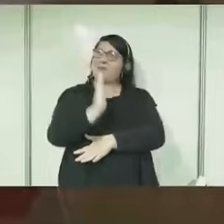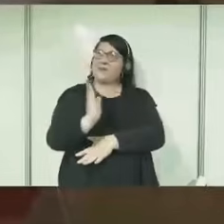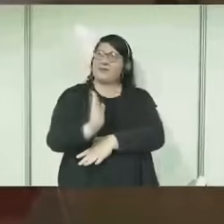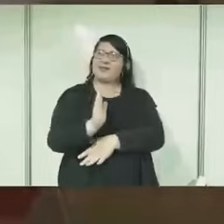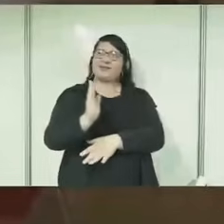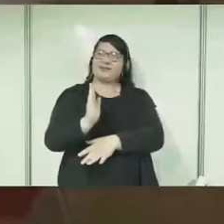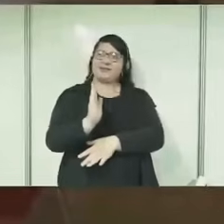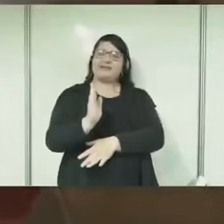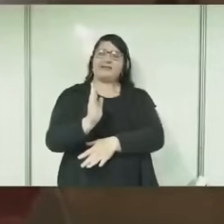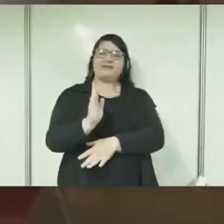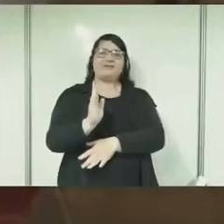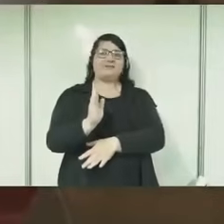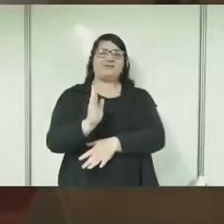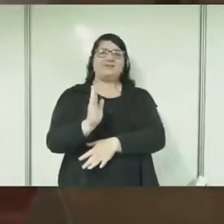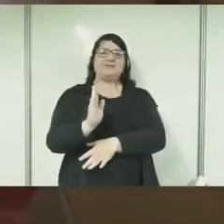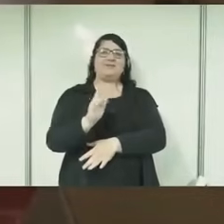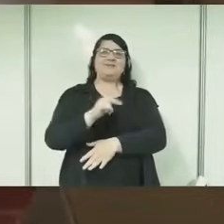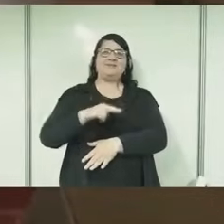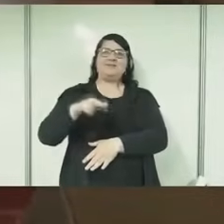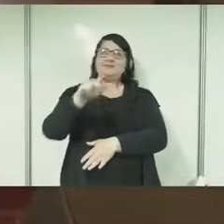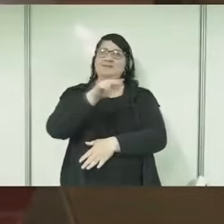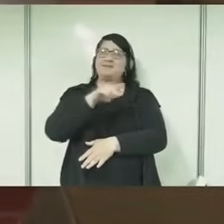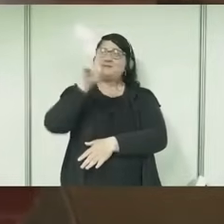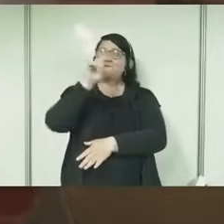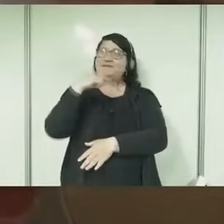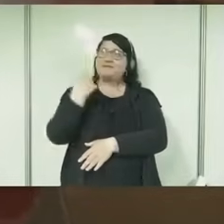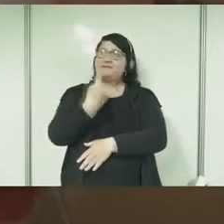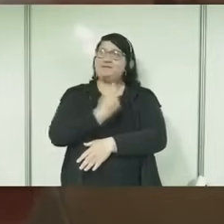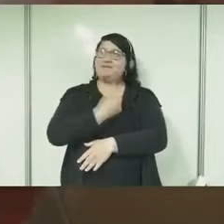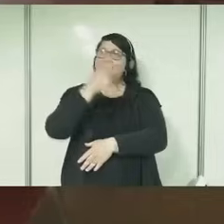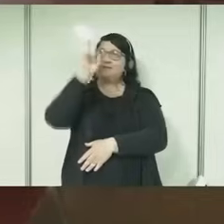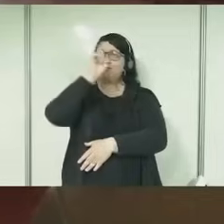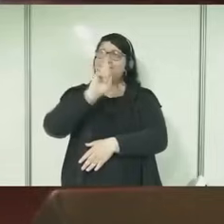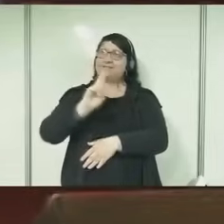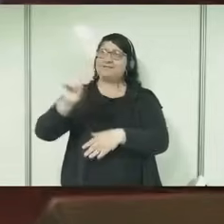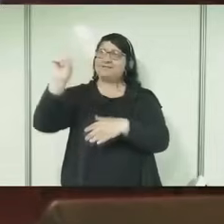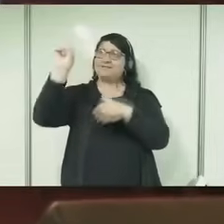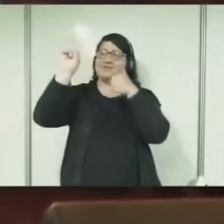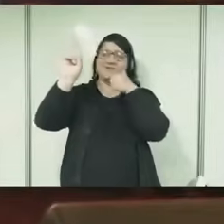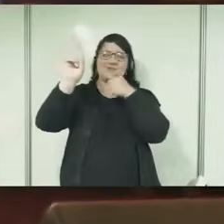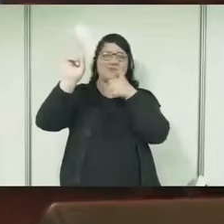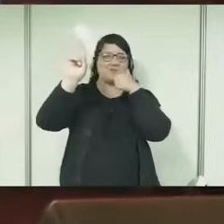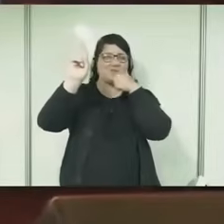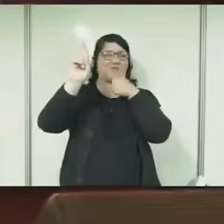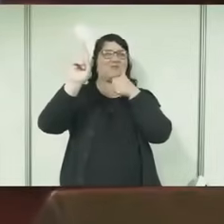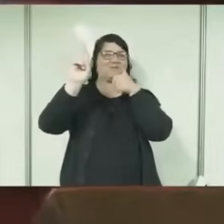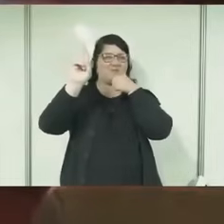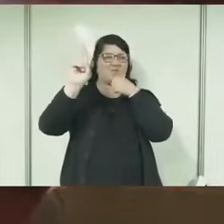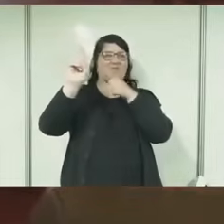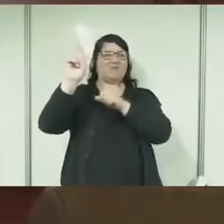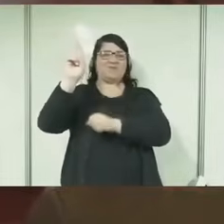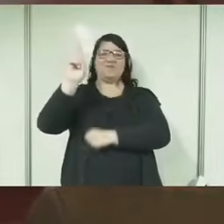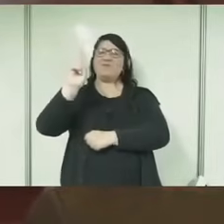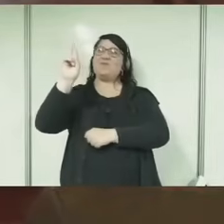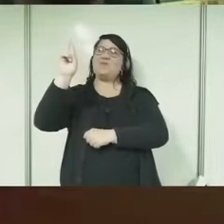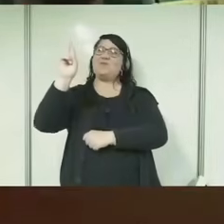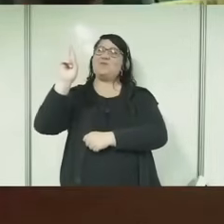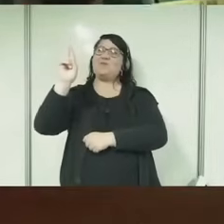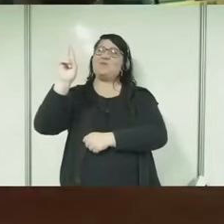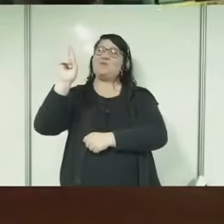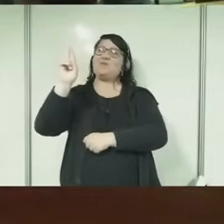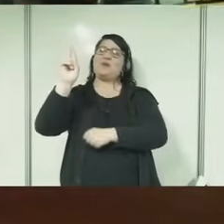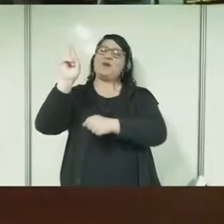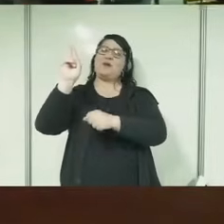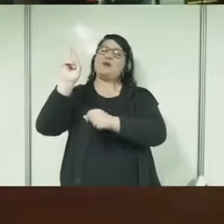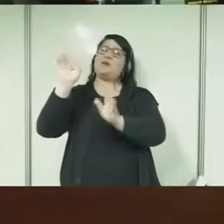Nossa Senhora de Aparecida, a Ti pedimos